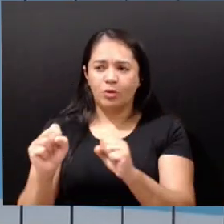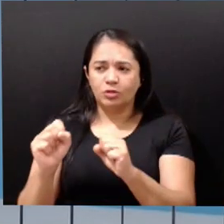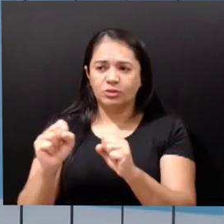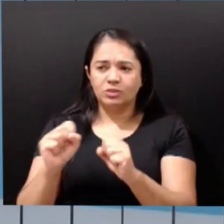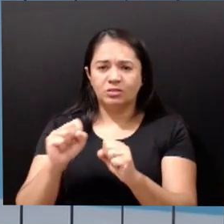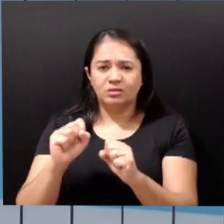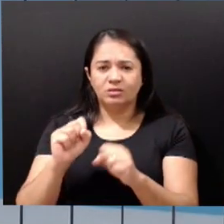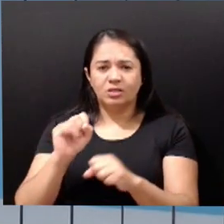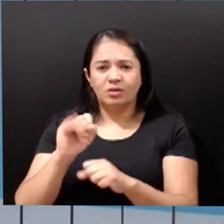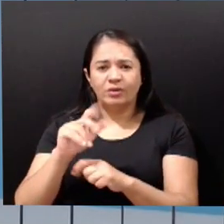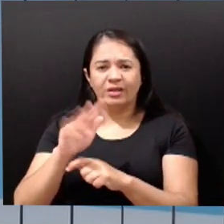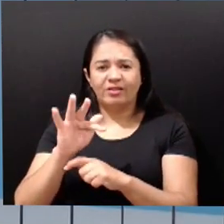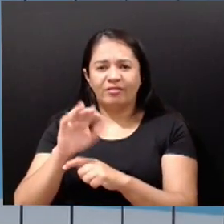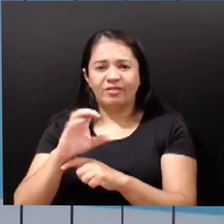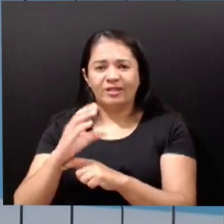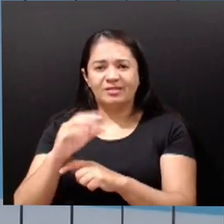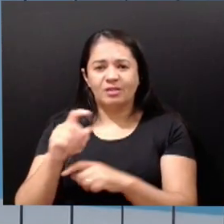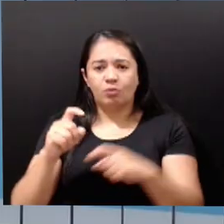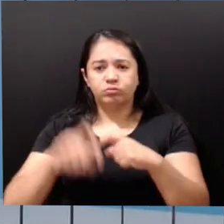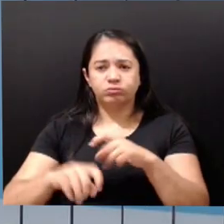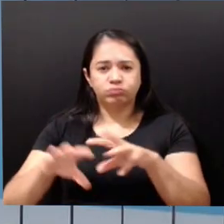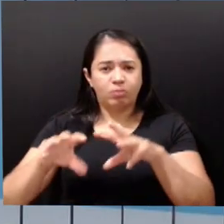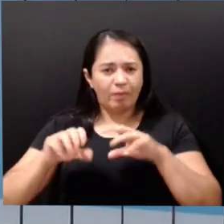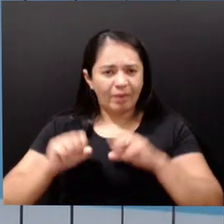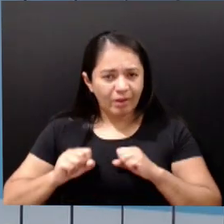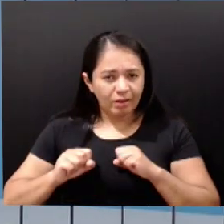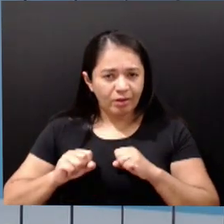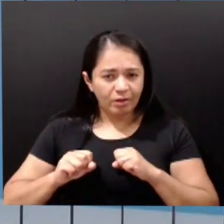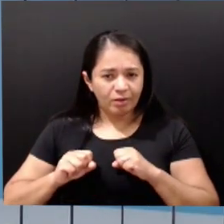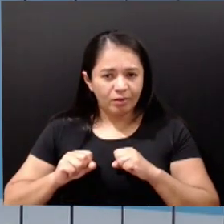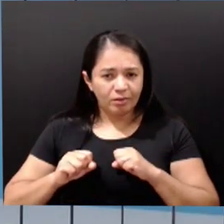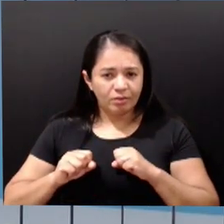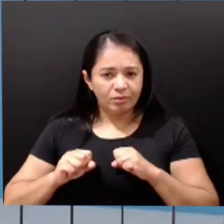uma infecção sexualmente transmissível.